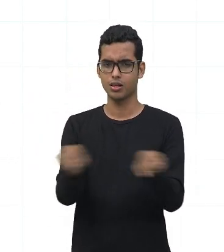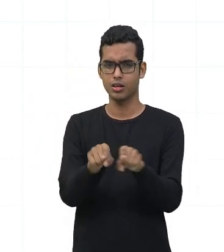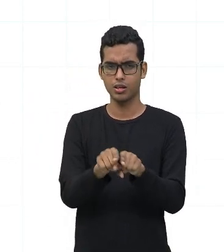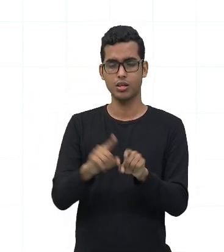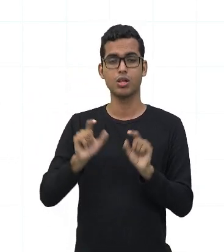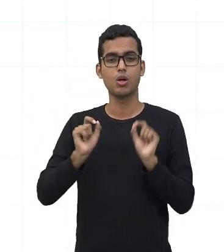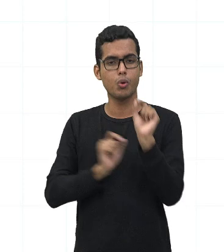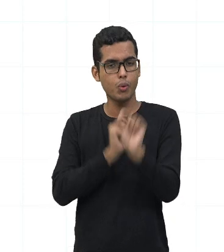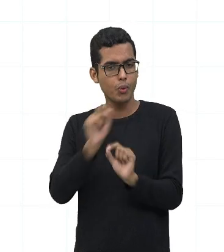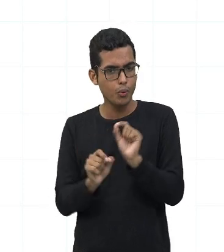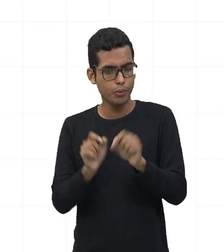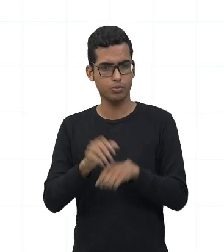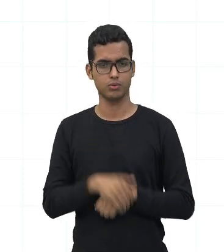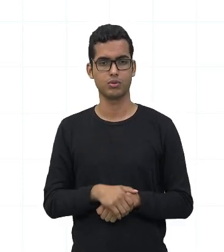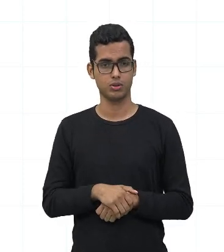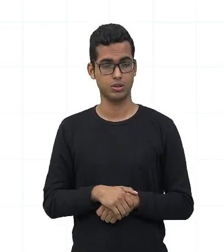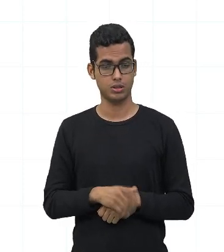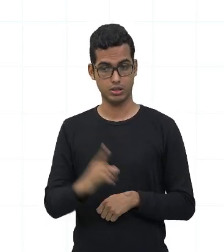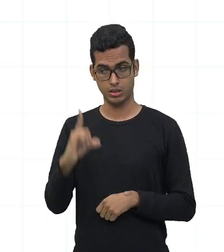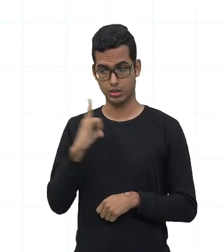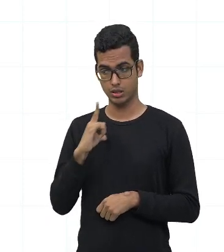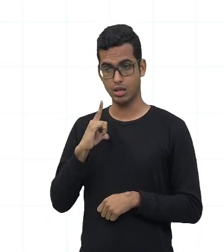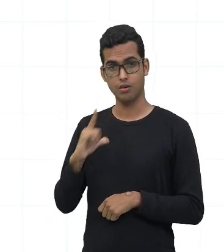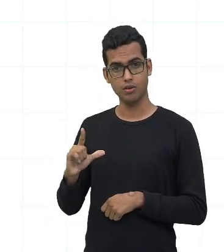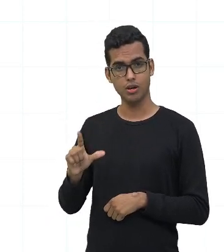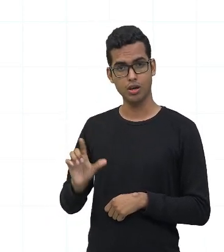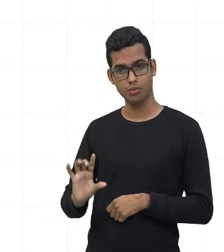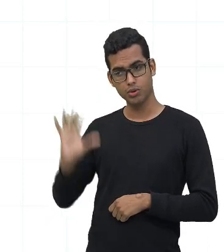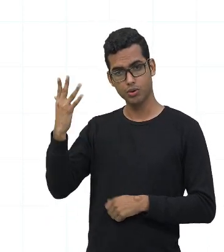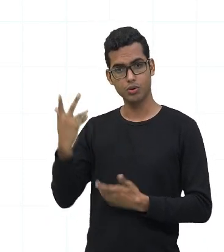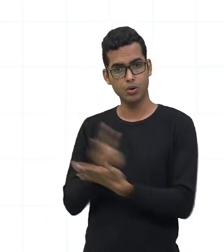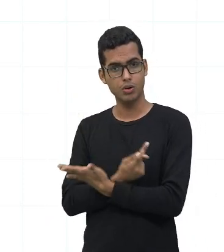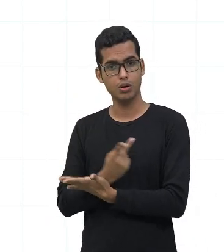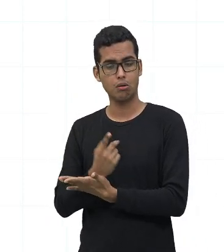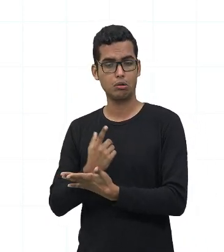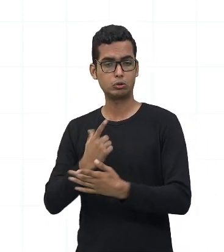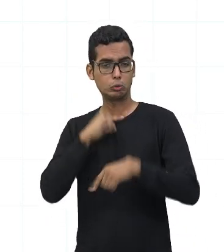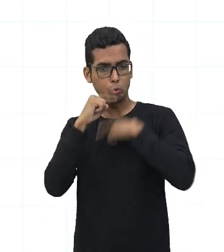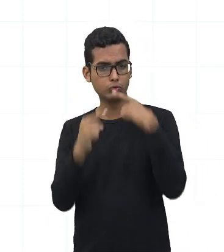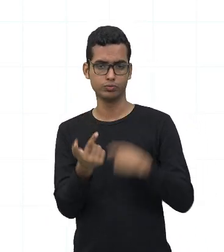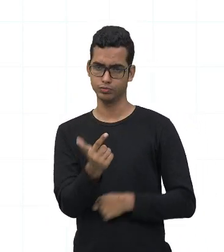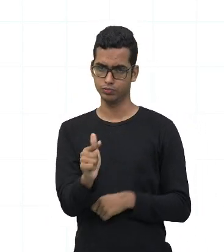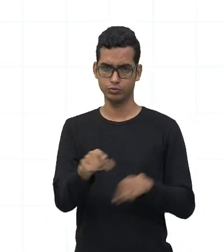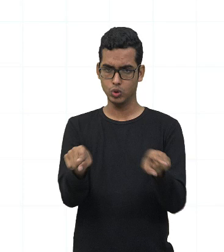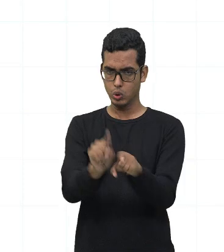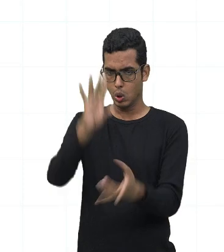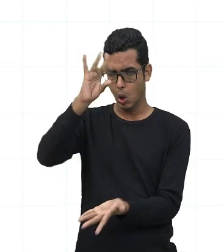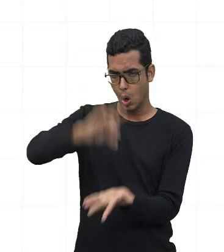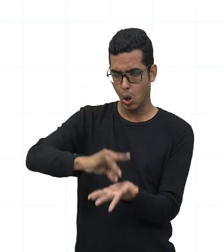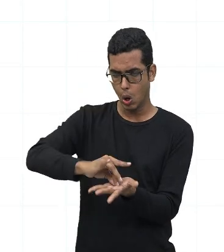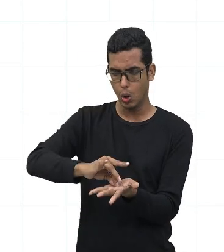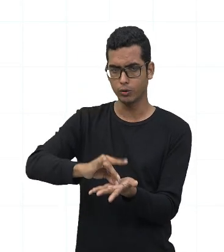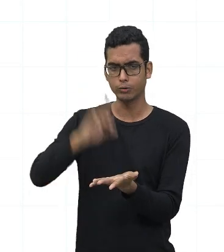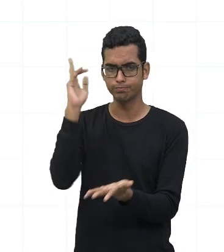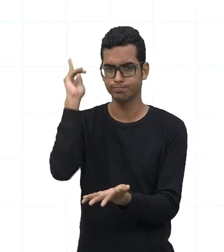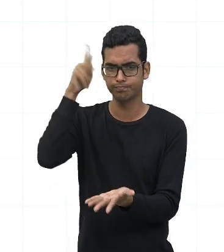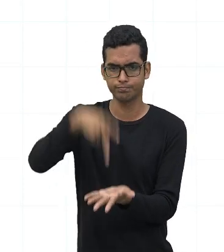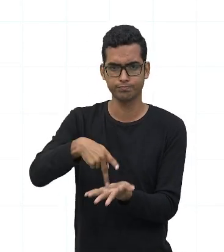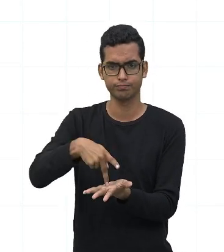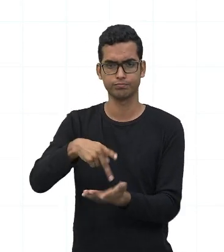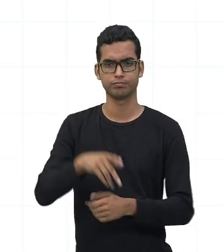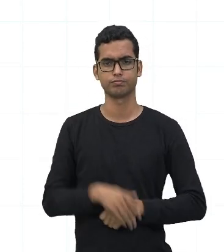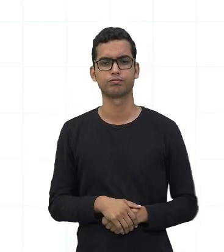cuja existência é inquestionável. Realidade, verdade. Então aí nós já temos aí